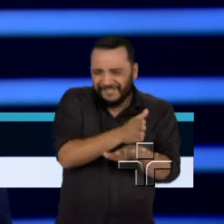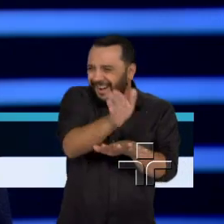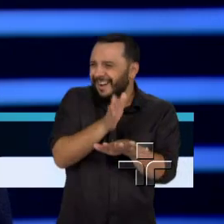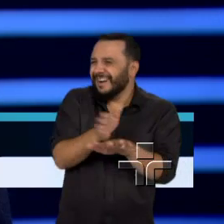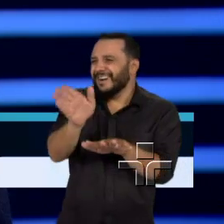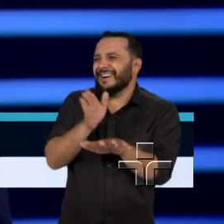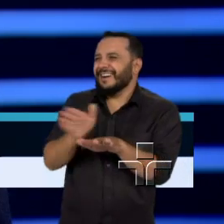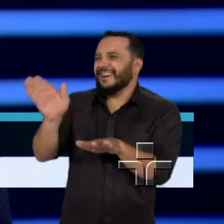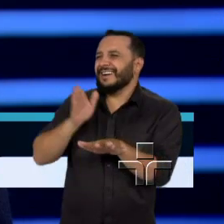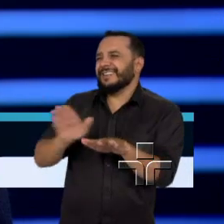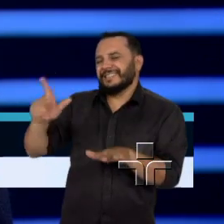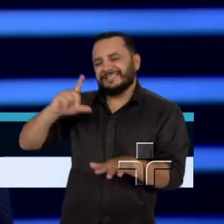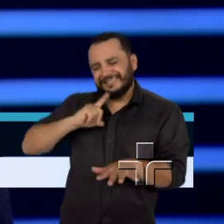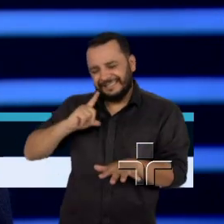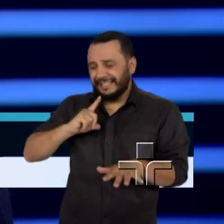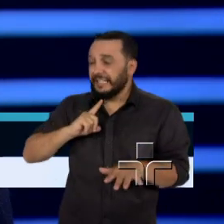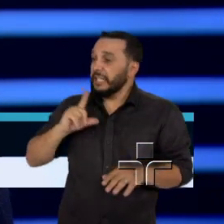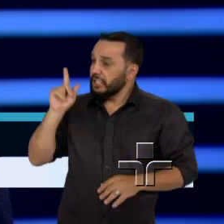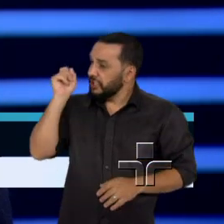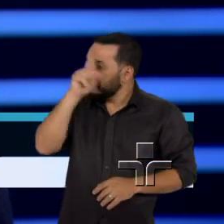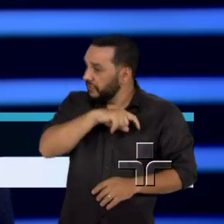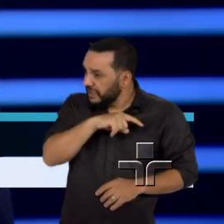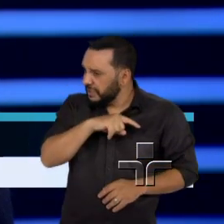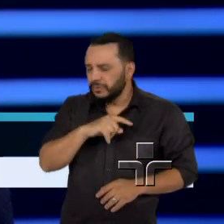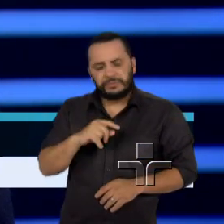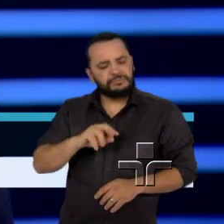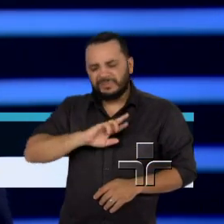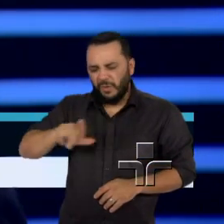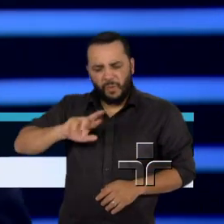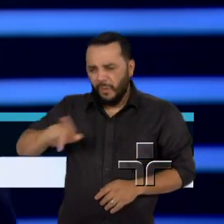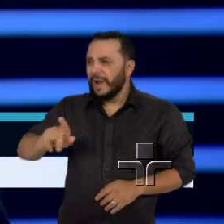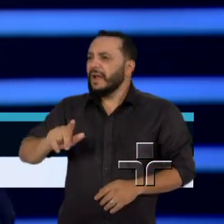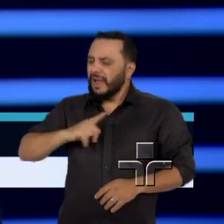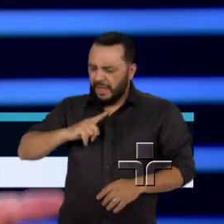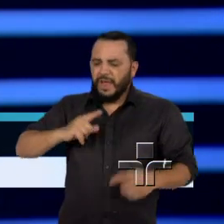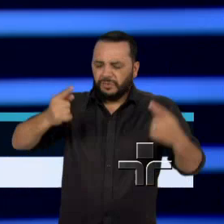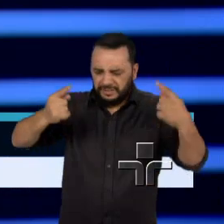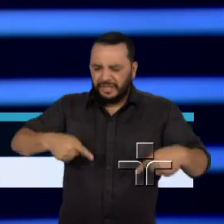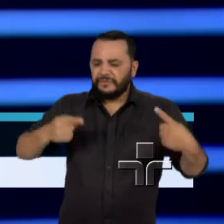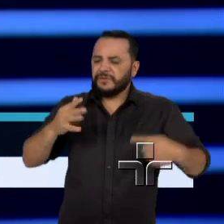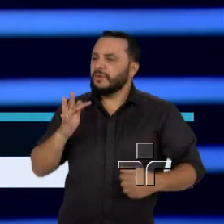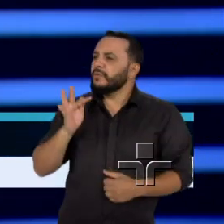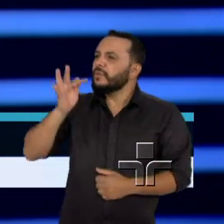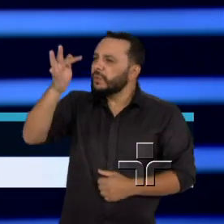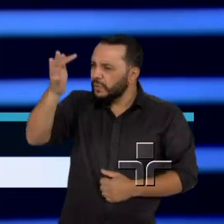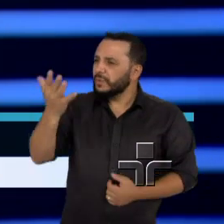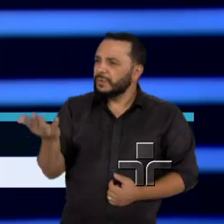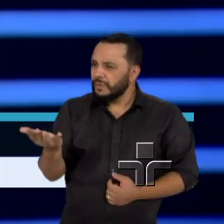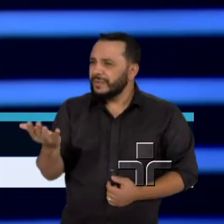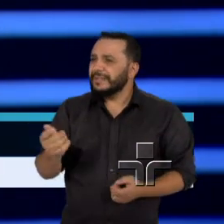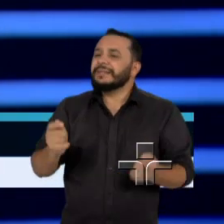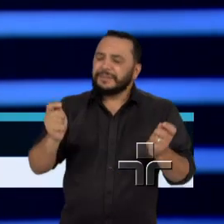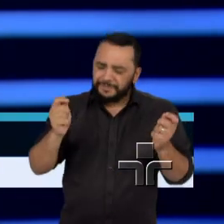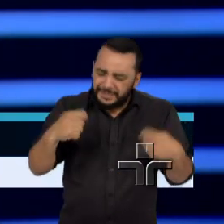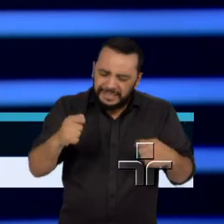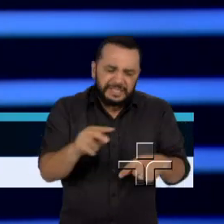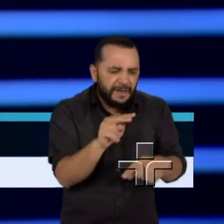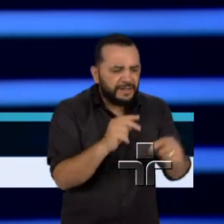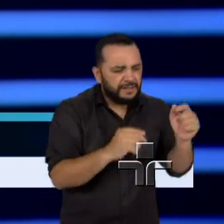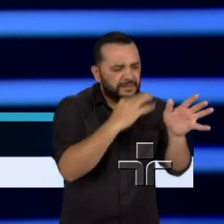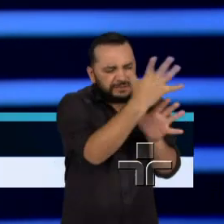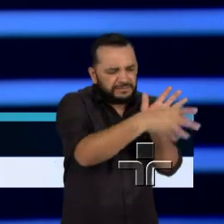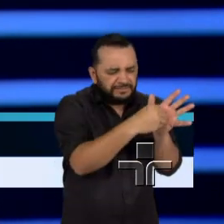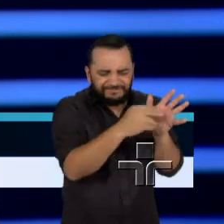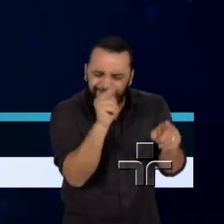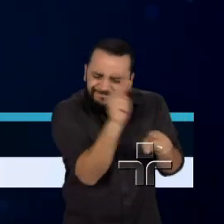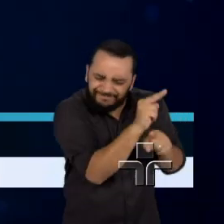Nós estamos falando de um desafio de longo prazo, mas estamos falando de uma riqueza que vale a pena esse desafio,